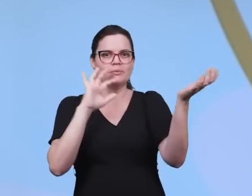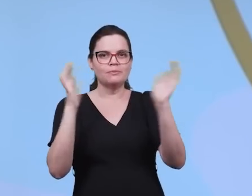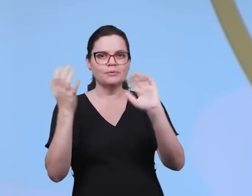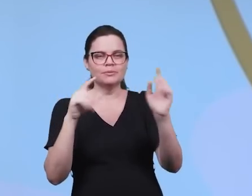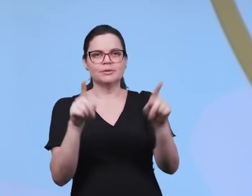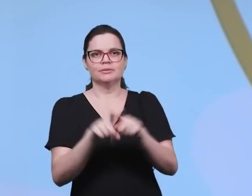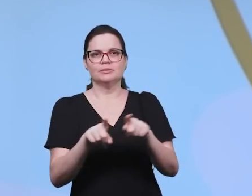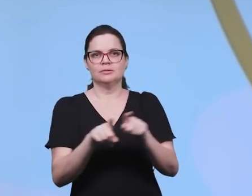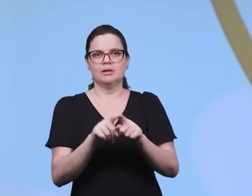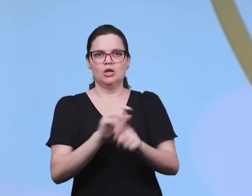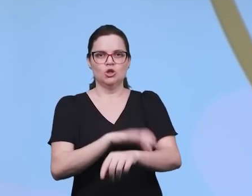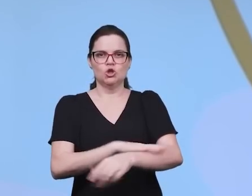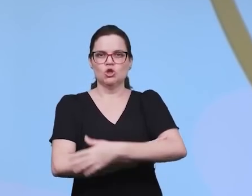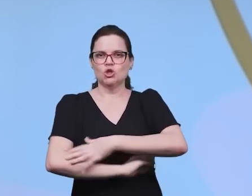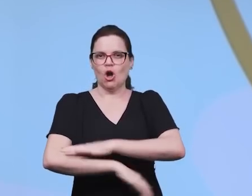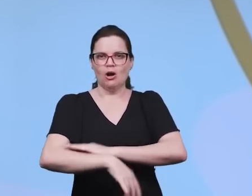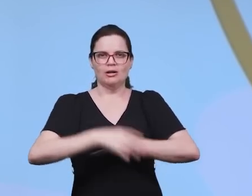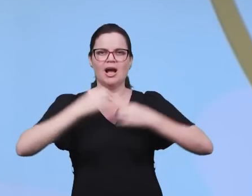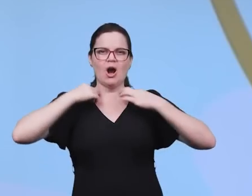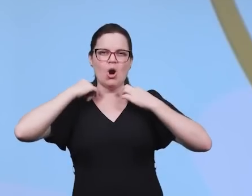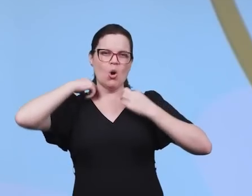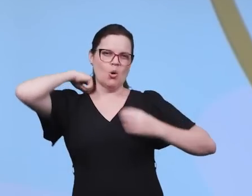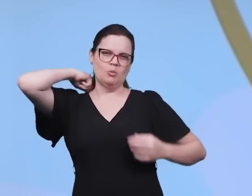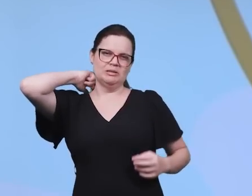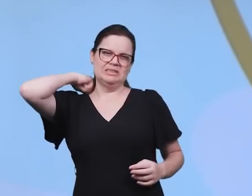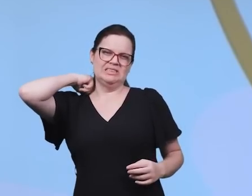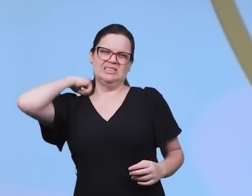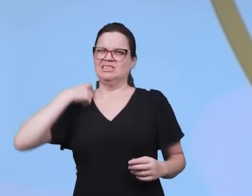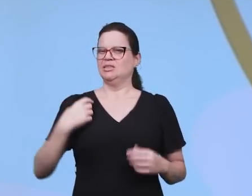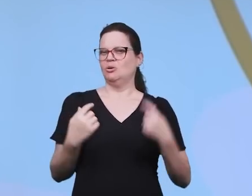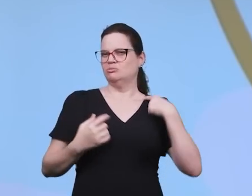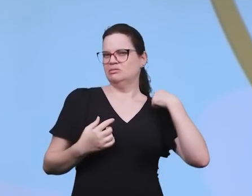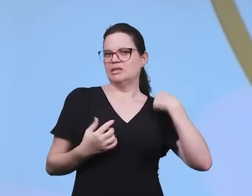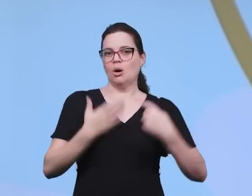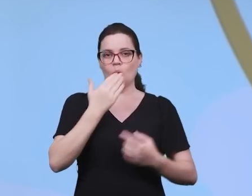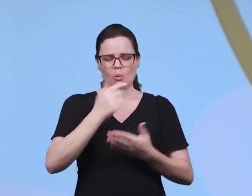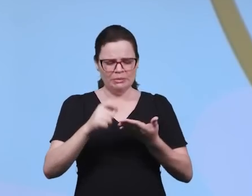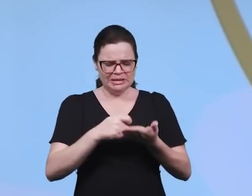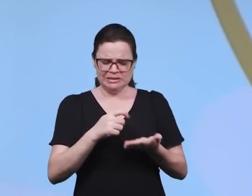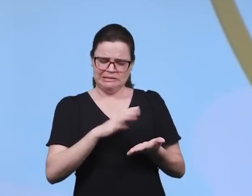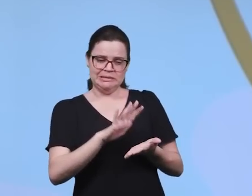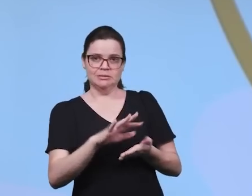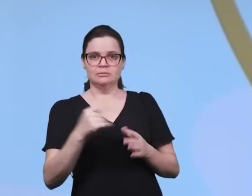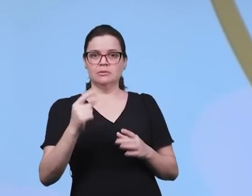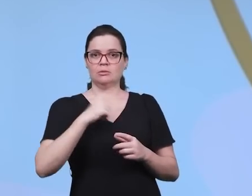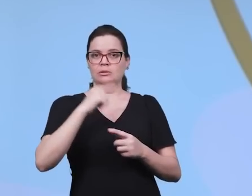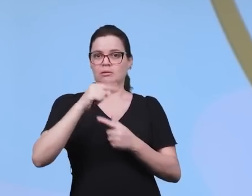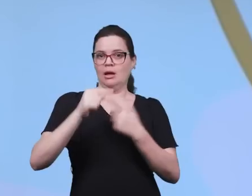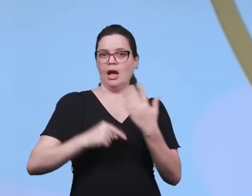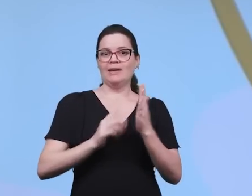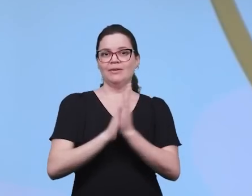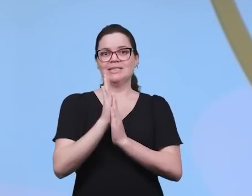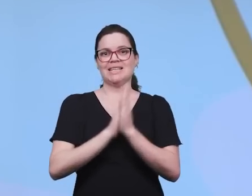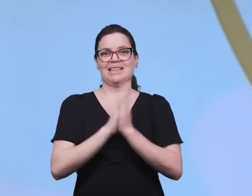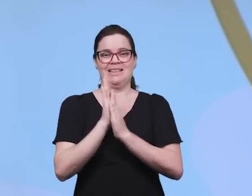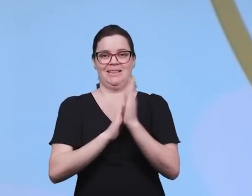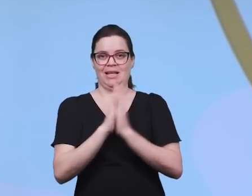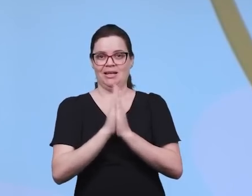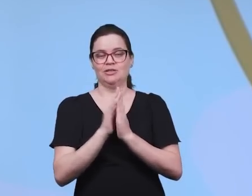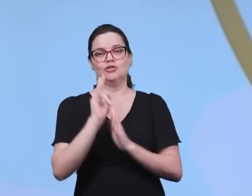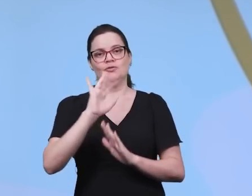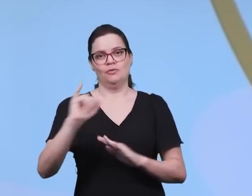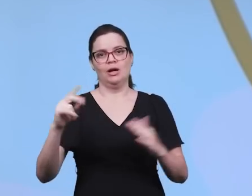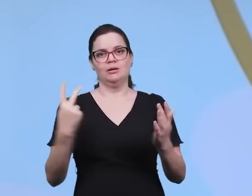a necessidade do toque, roupas específicas, o alimento, isso tudo vai causando questões ansiosas,